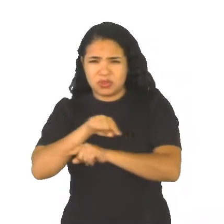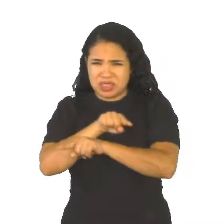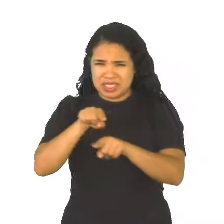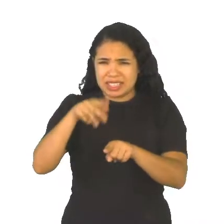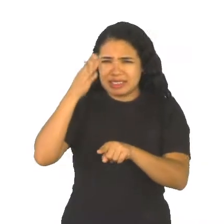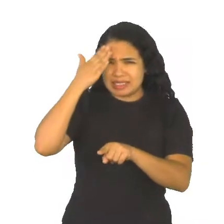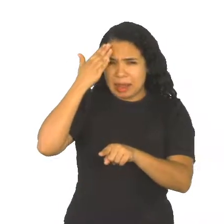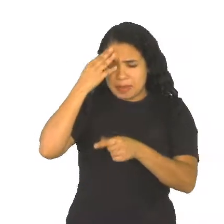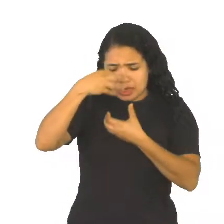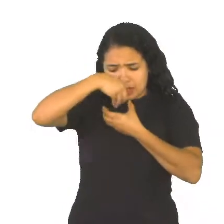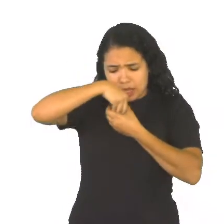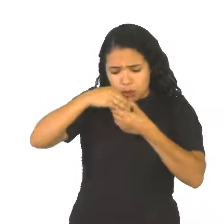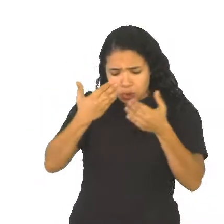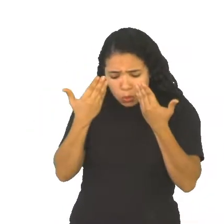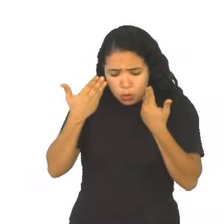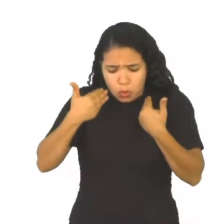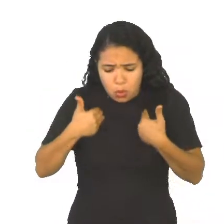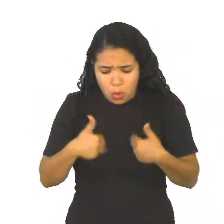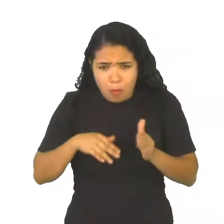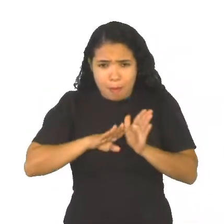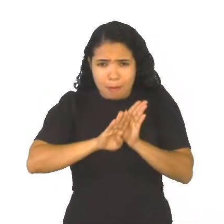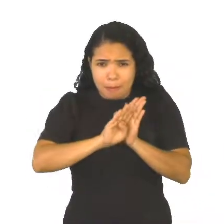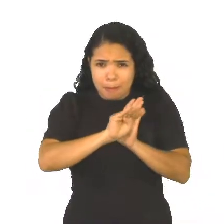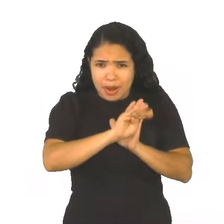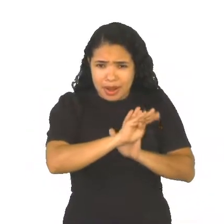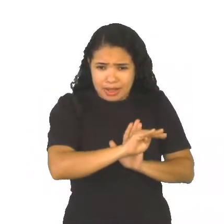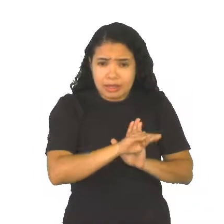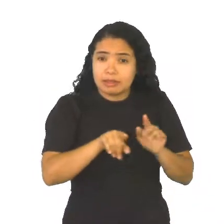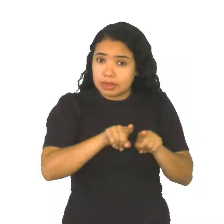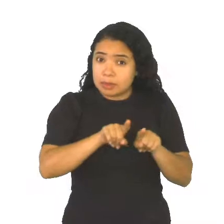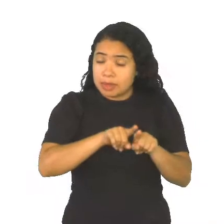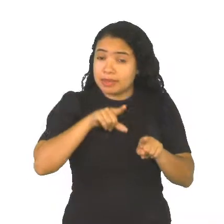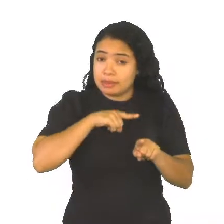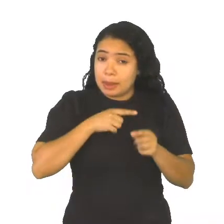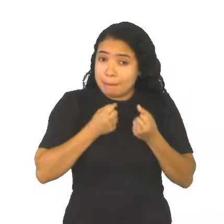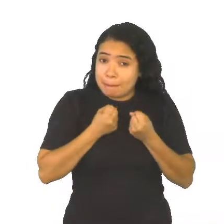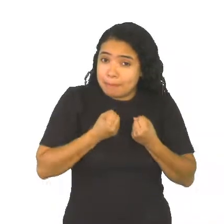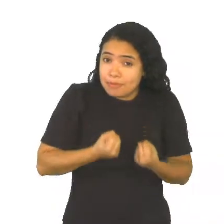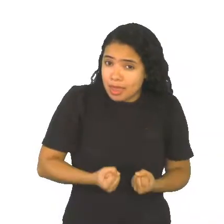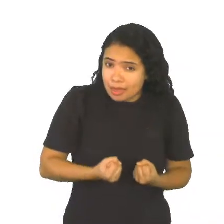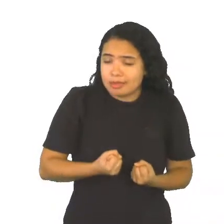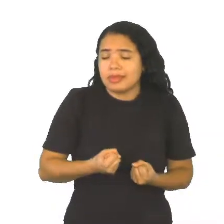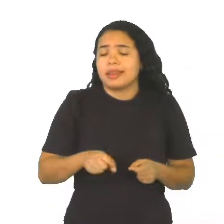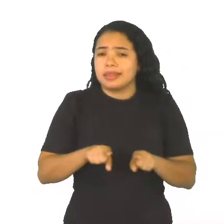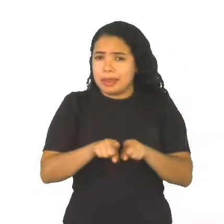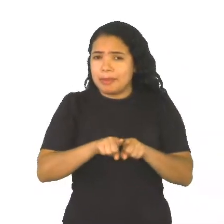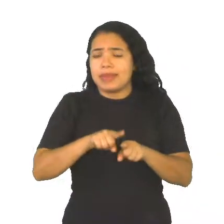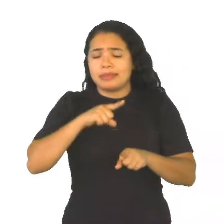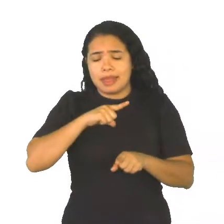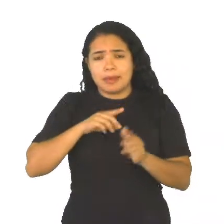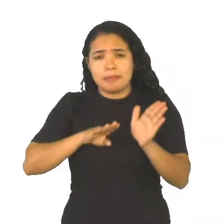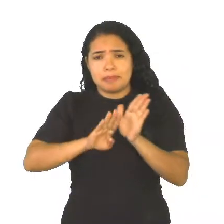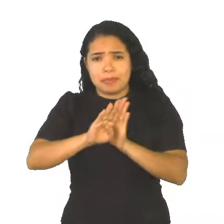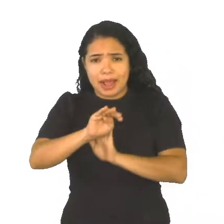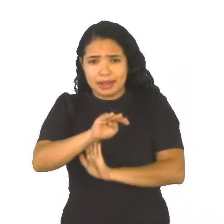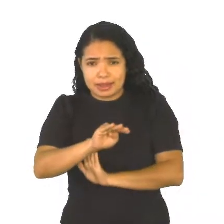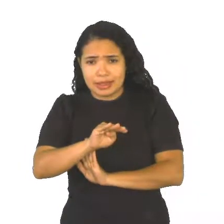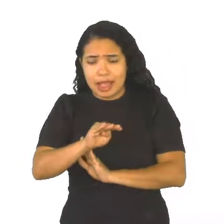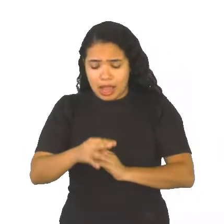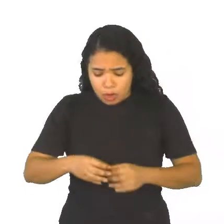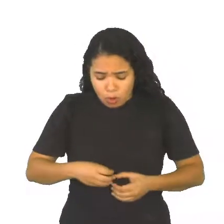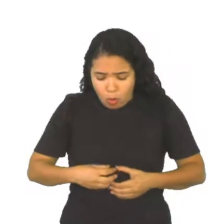existem dentro do corpo de vocês, elas também têm um peso? E que também tem bactéria no nosso corpo, além da nossa flora